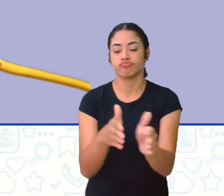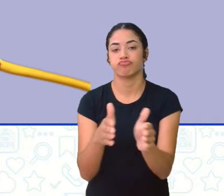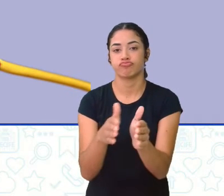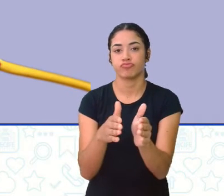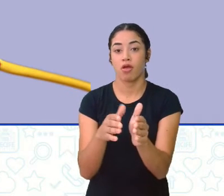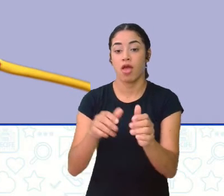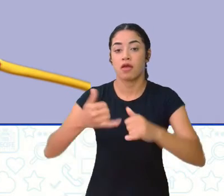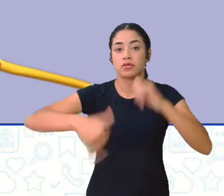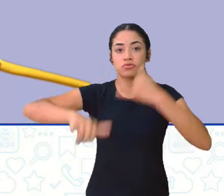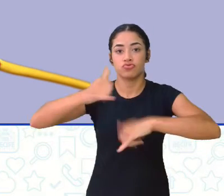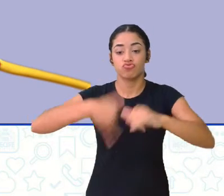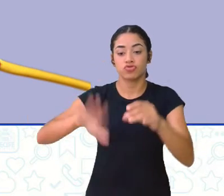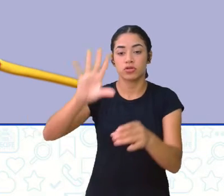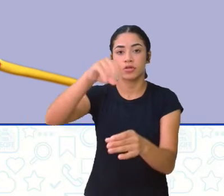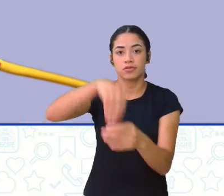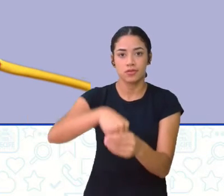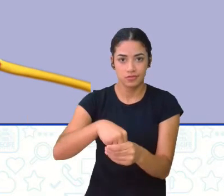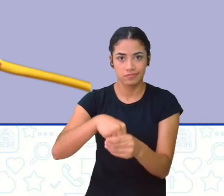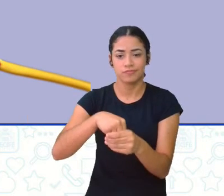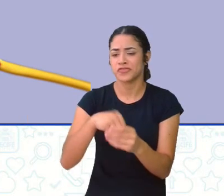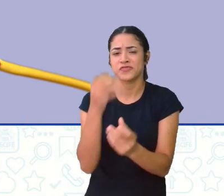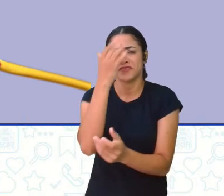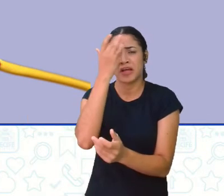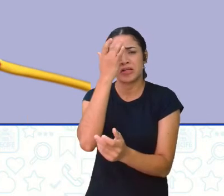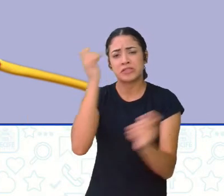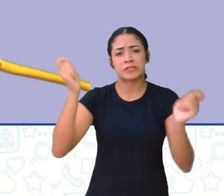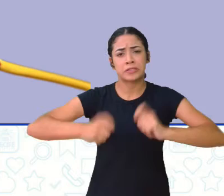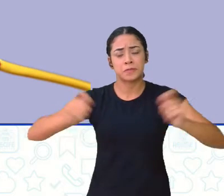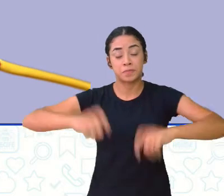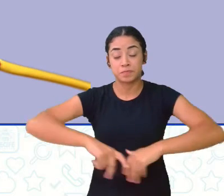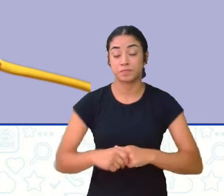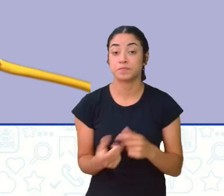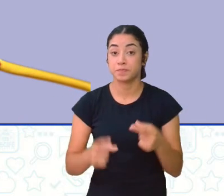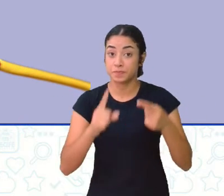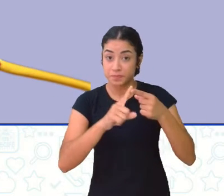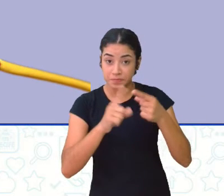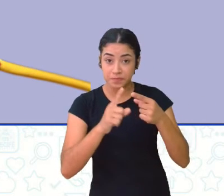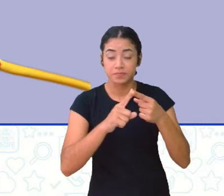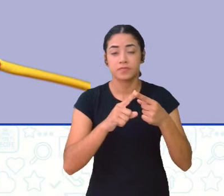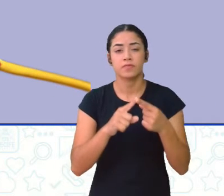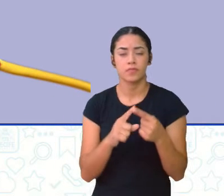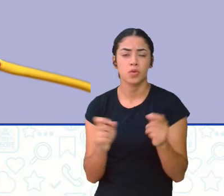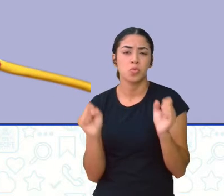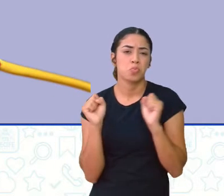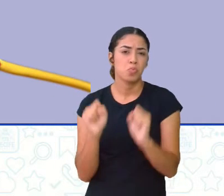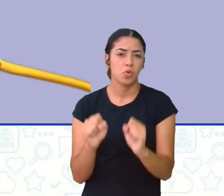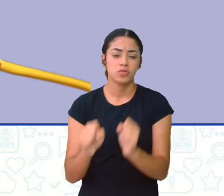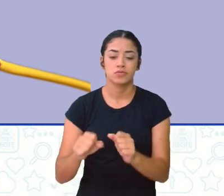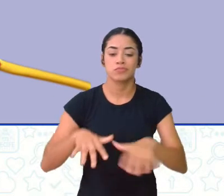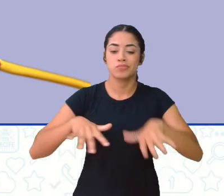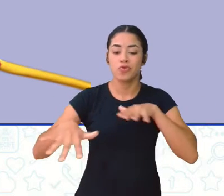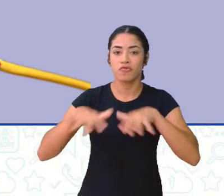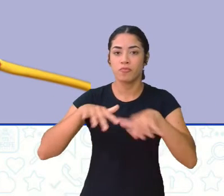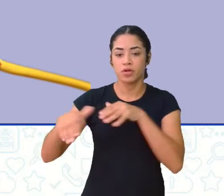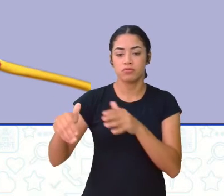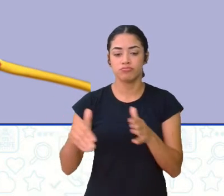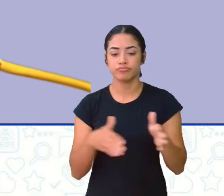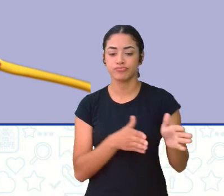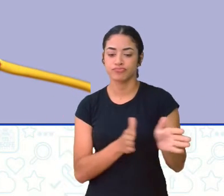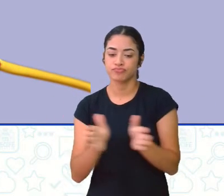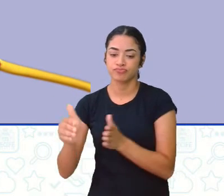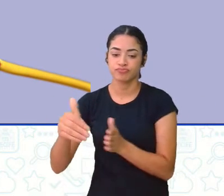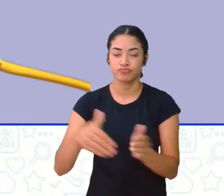elétrica em seu interior, com grande facilidade. Então, os condutores elétricos, eles possibilitam essa movimentação da corrente